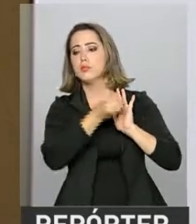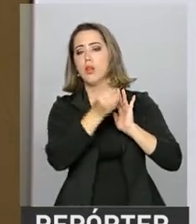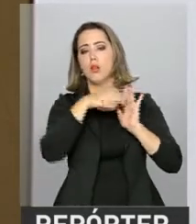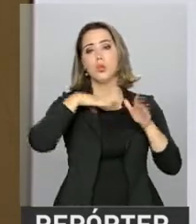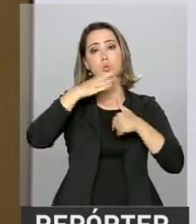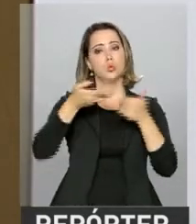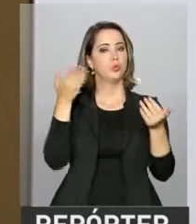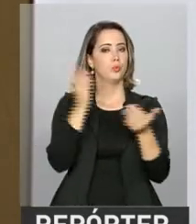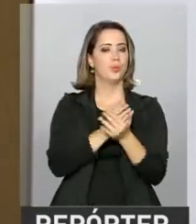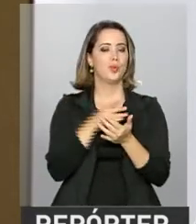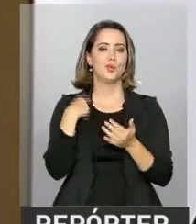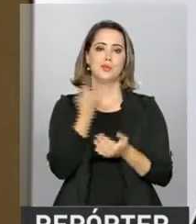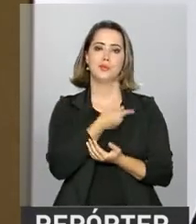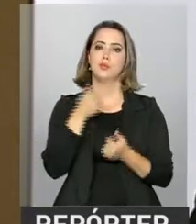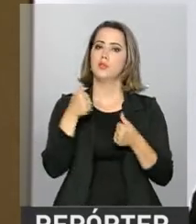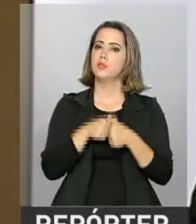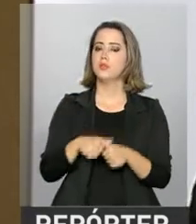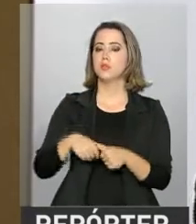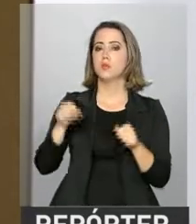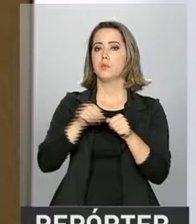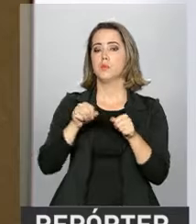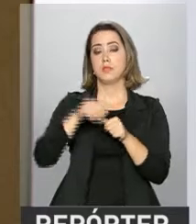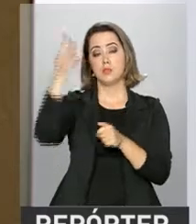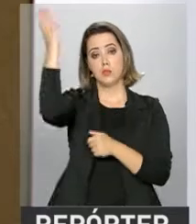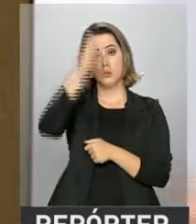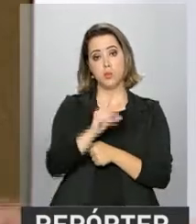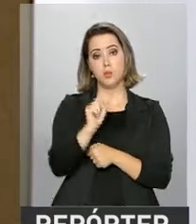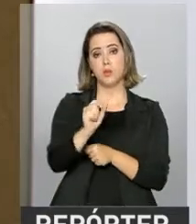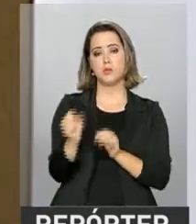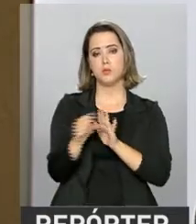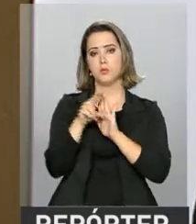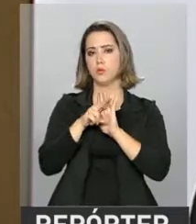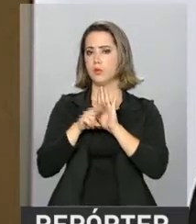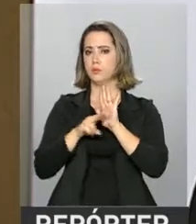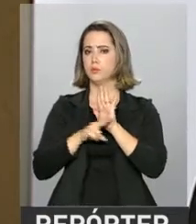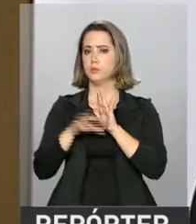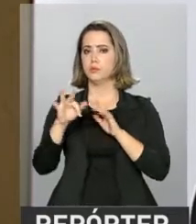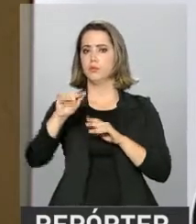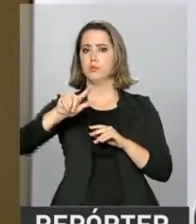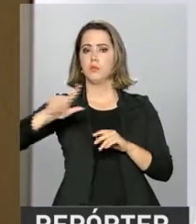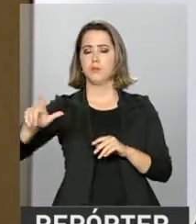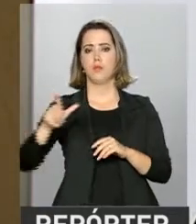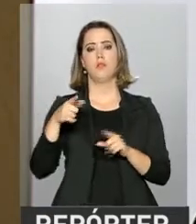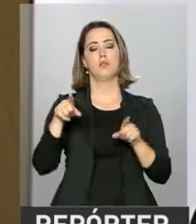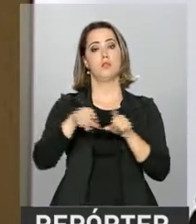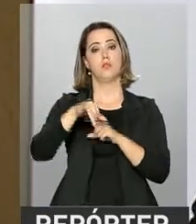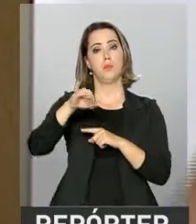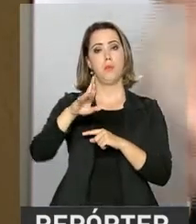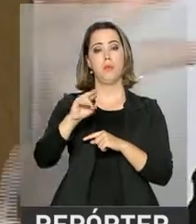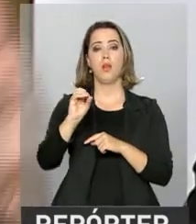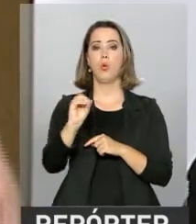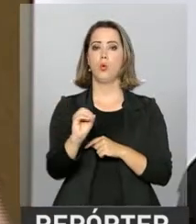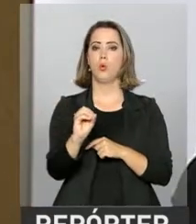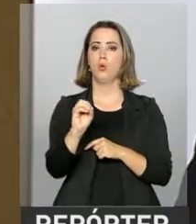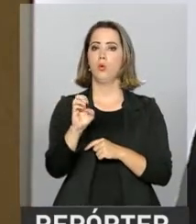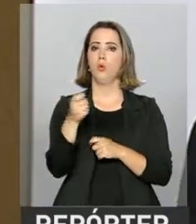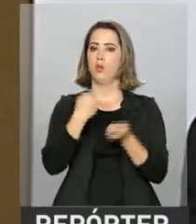que estamos conduzindo aqui no Brasil de reformas fiscais e microeconômicas. Em